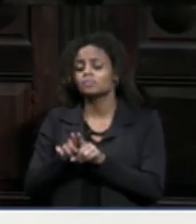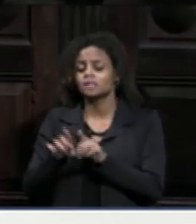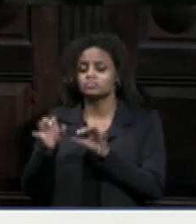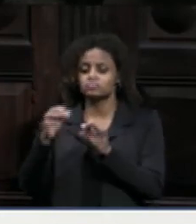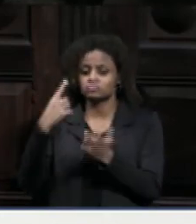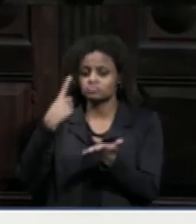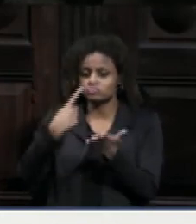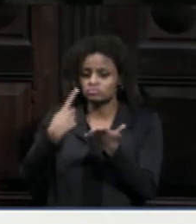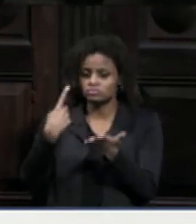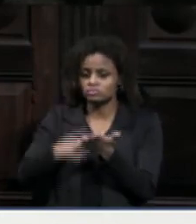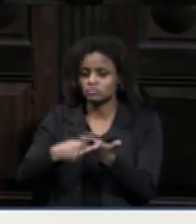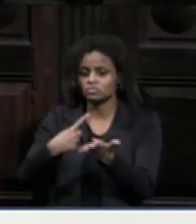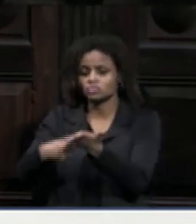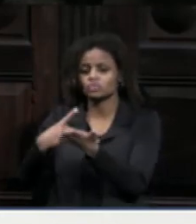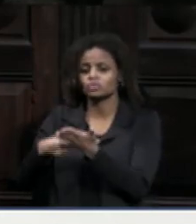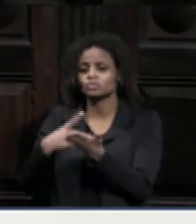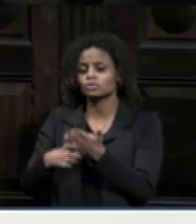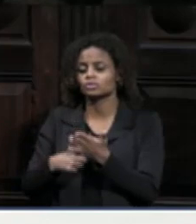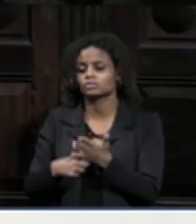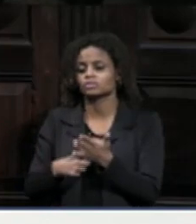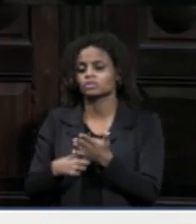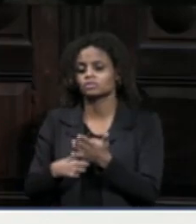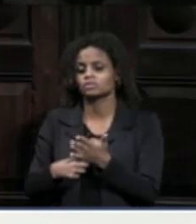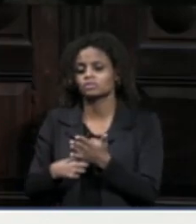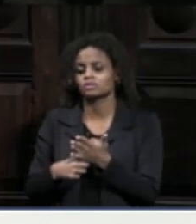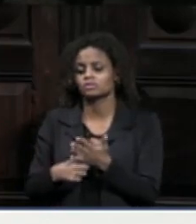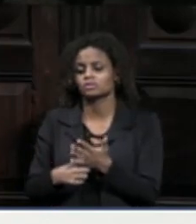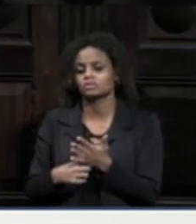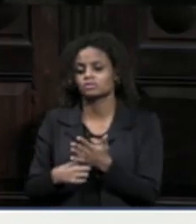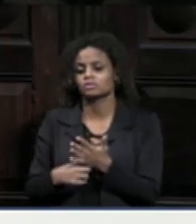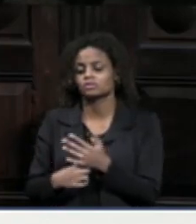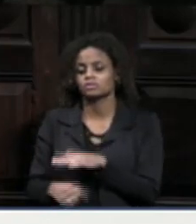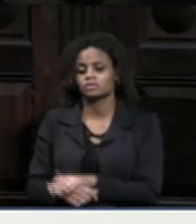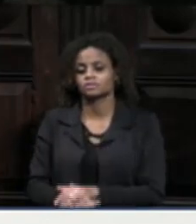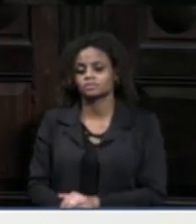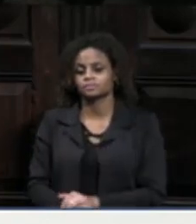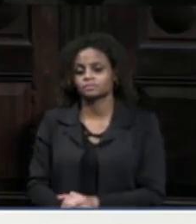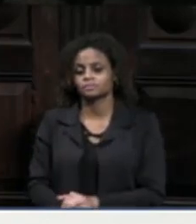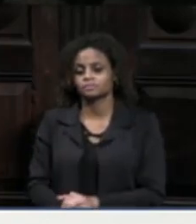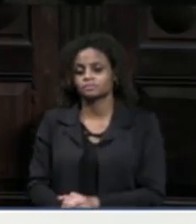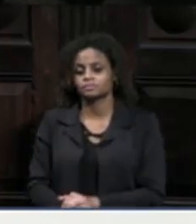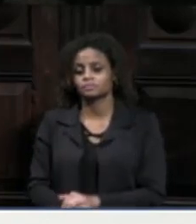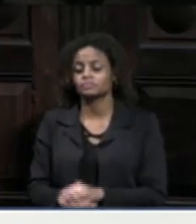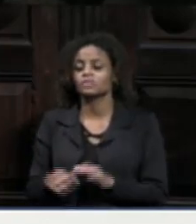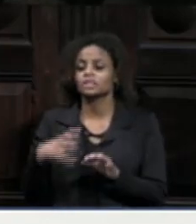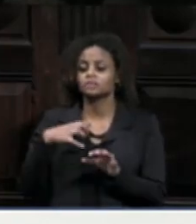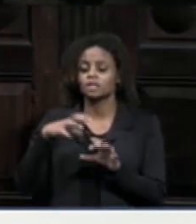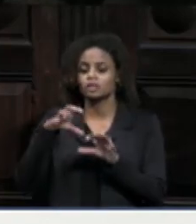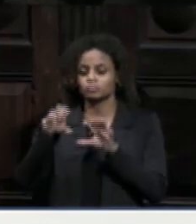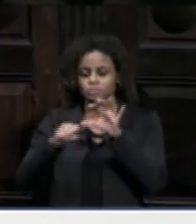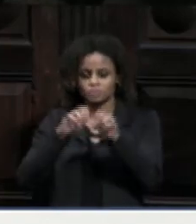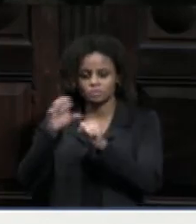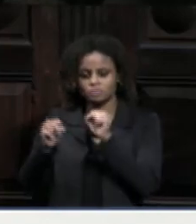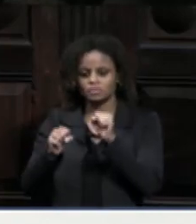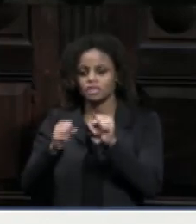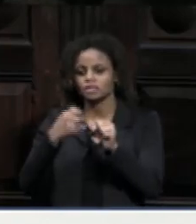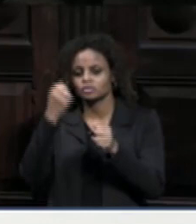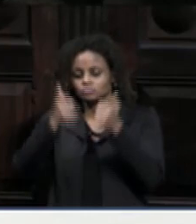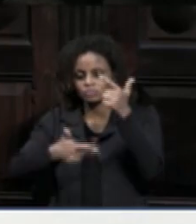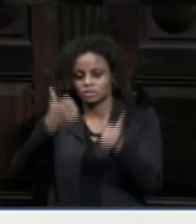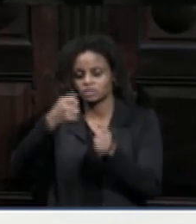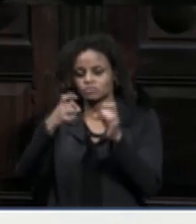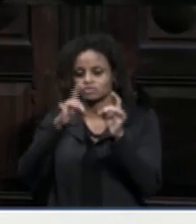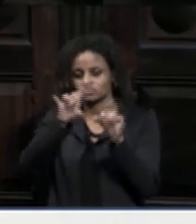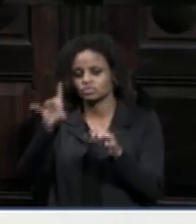de também não se emendar em segunda, acolher o parecer das emendas que nasça